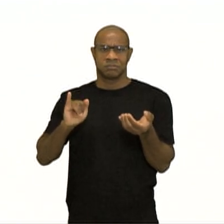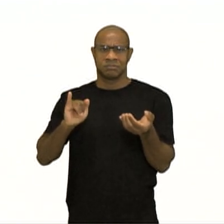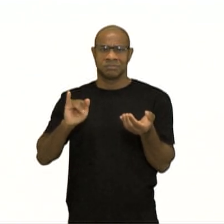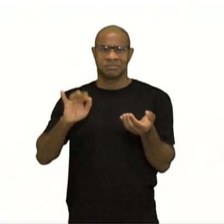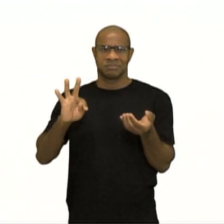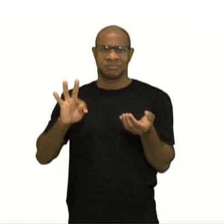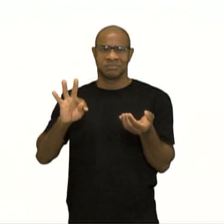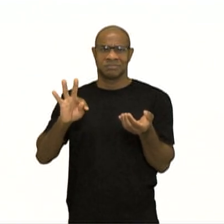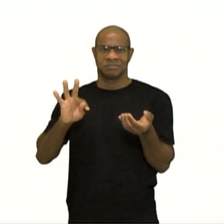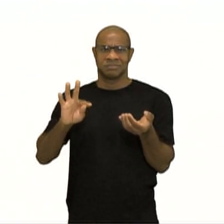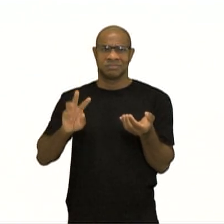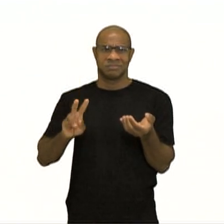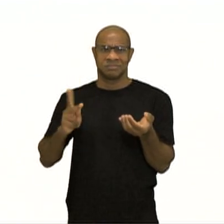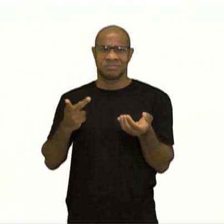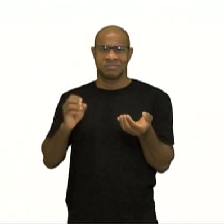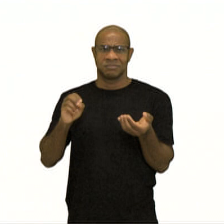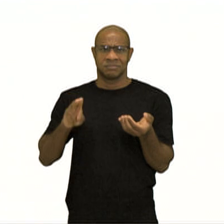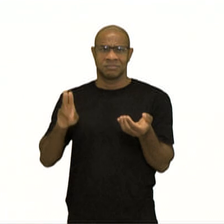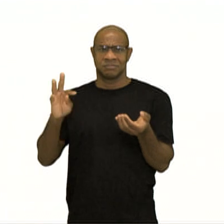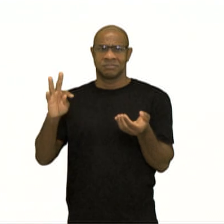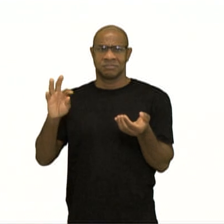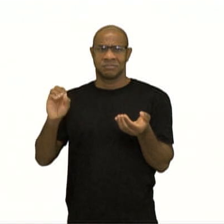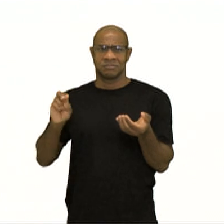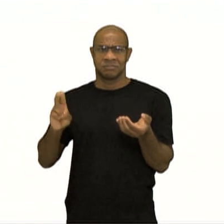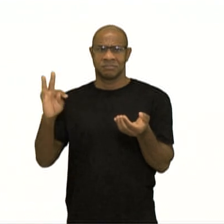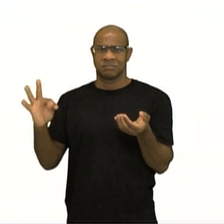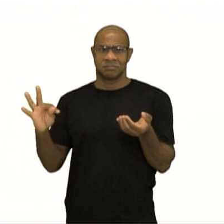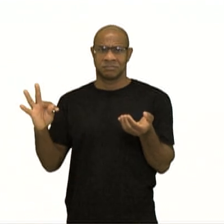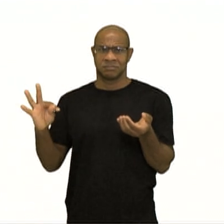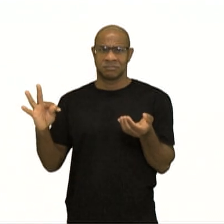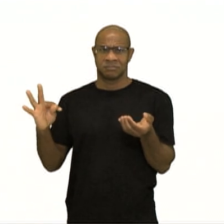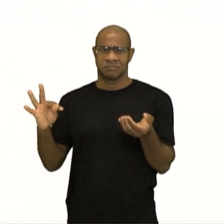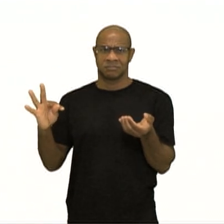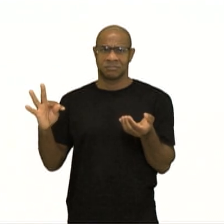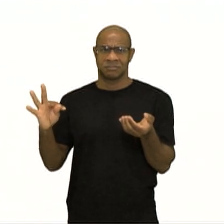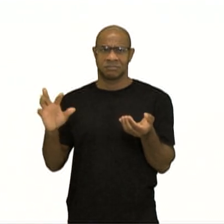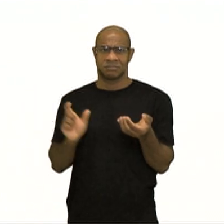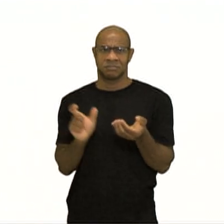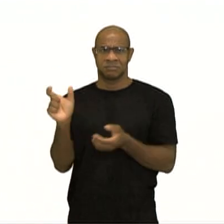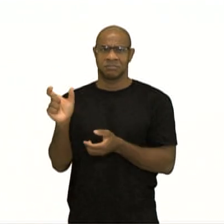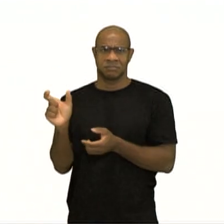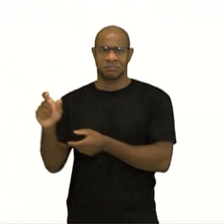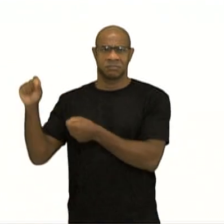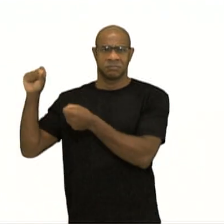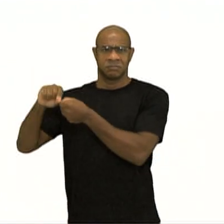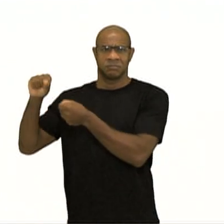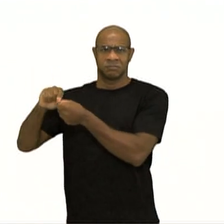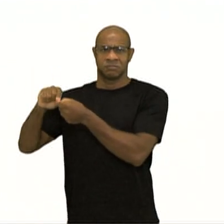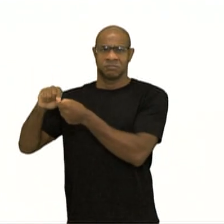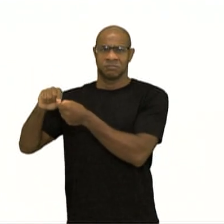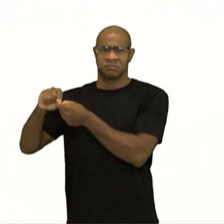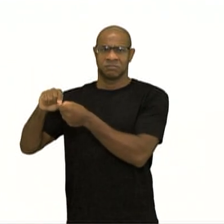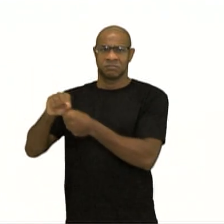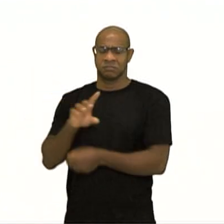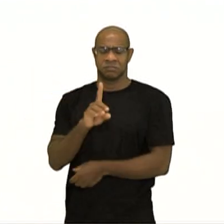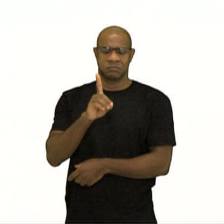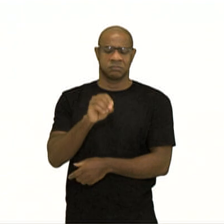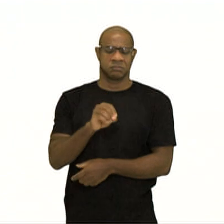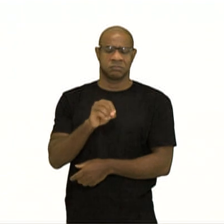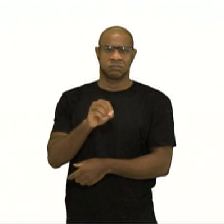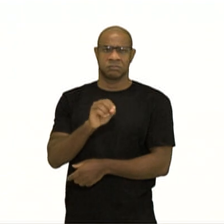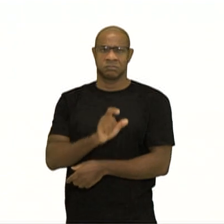até o dicionário, a gente vai ver que o do significa fazer. E a palavra without